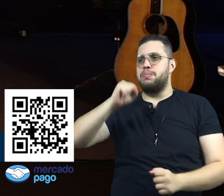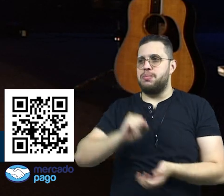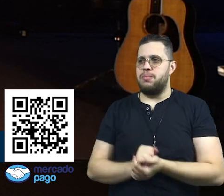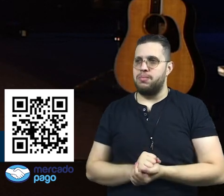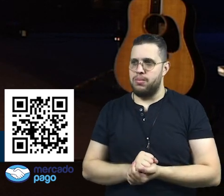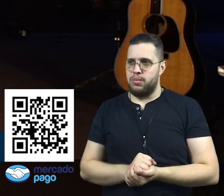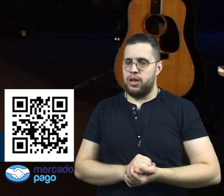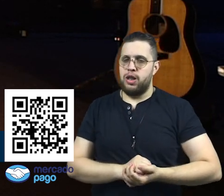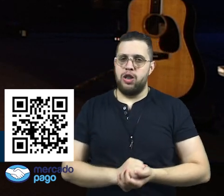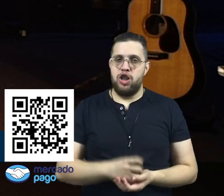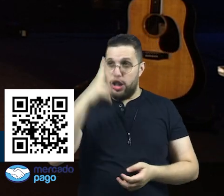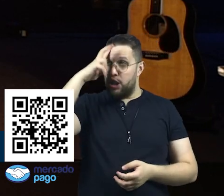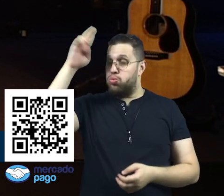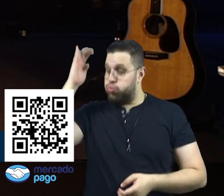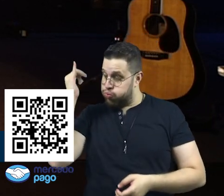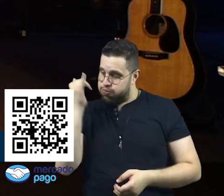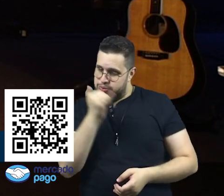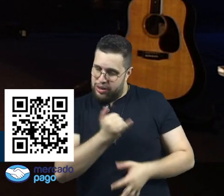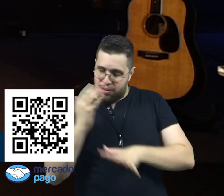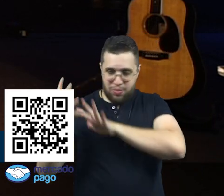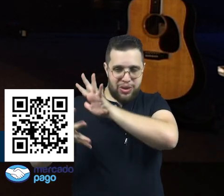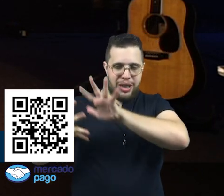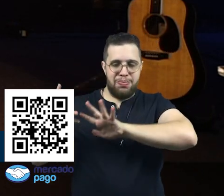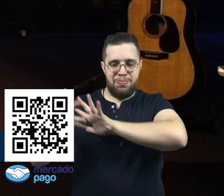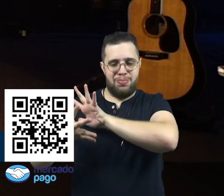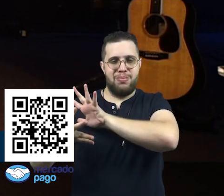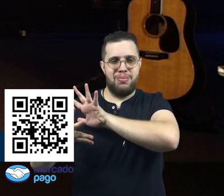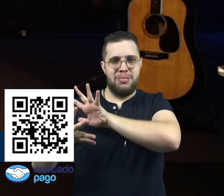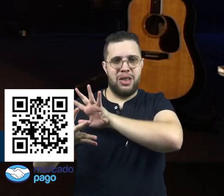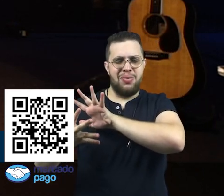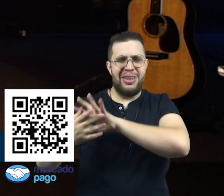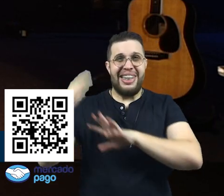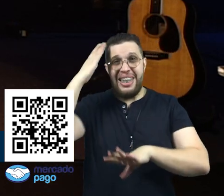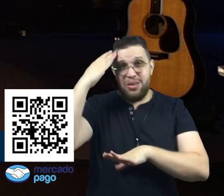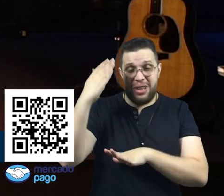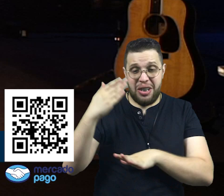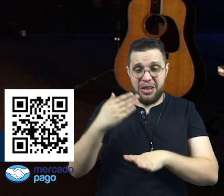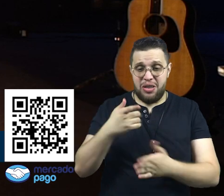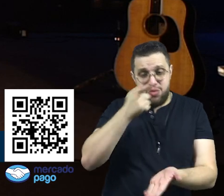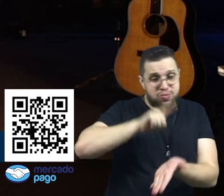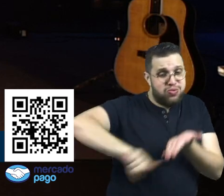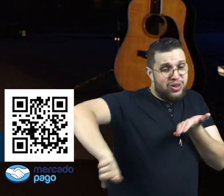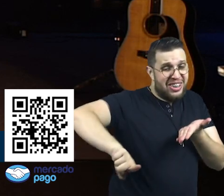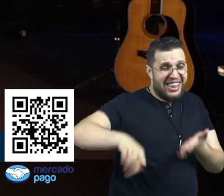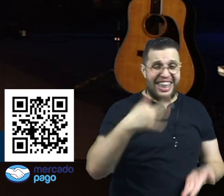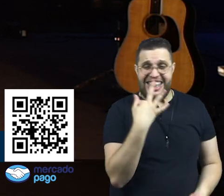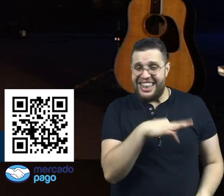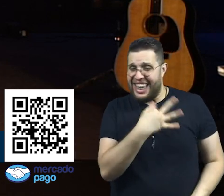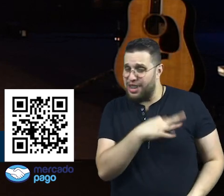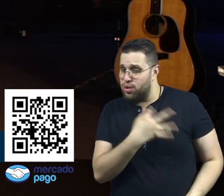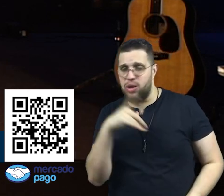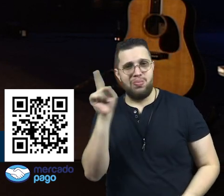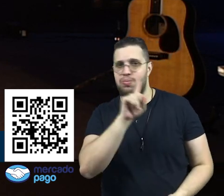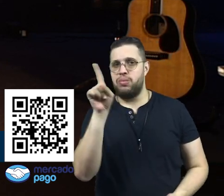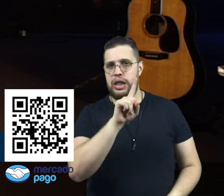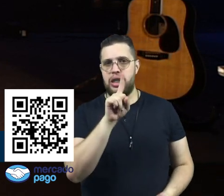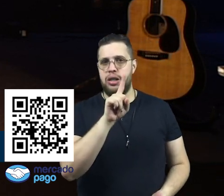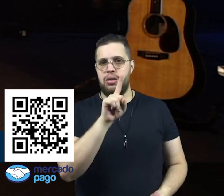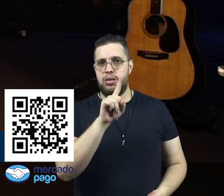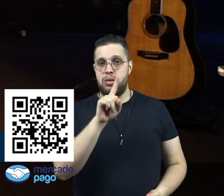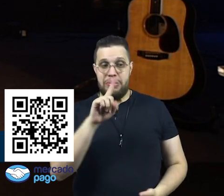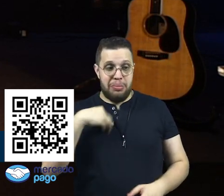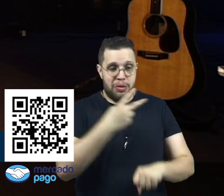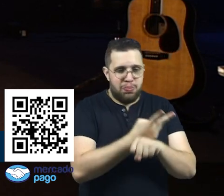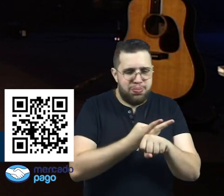Então o que o Senhor está falando conosco em tudo isso? Não tente fugir da dor e das feridas, mas